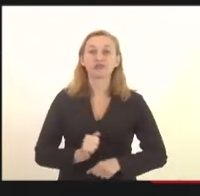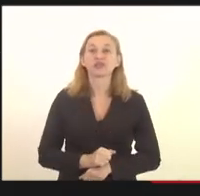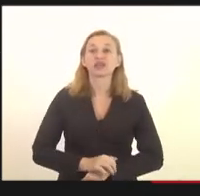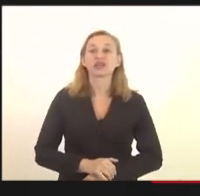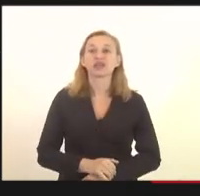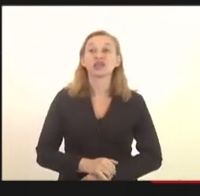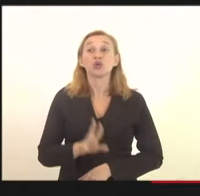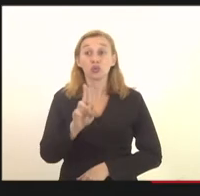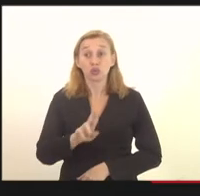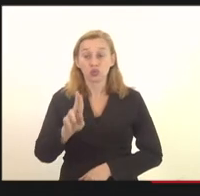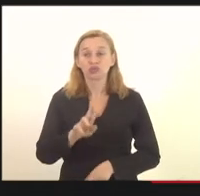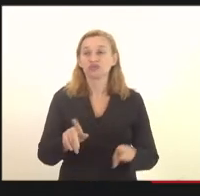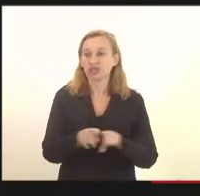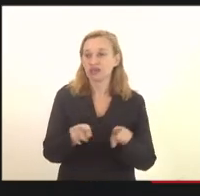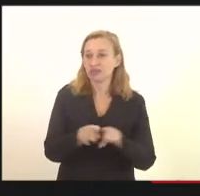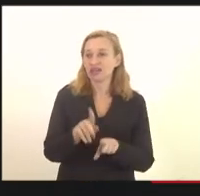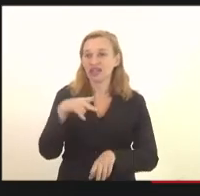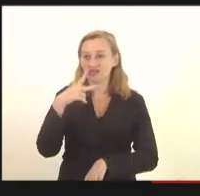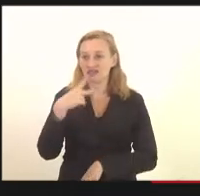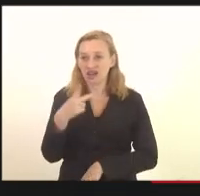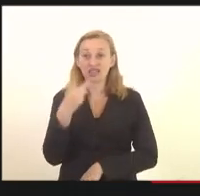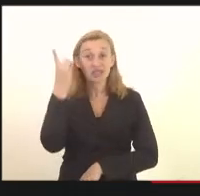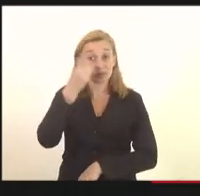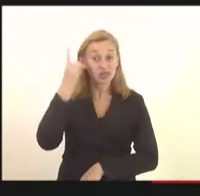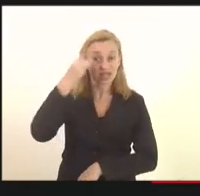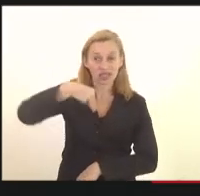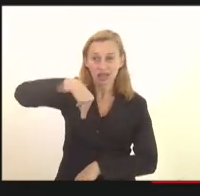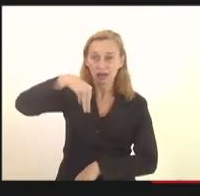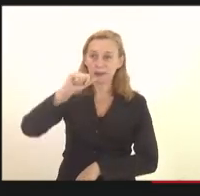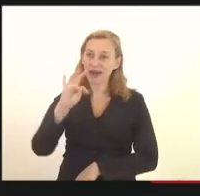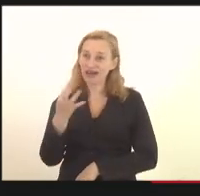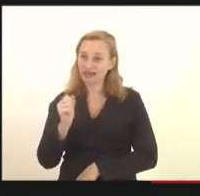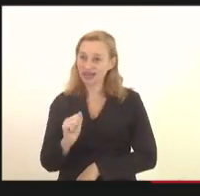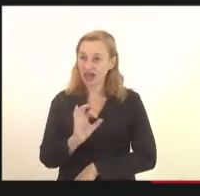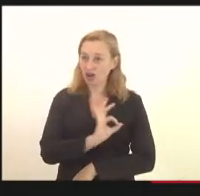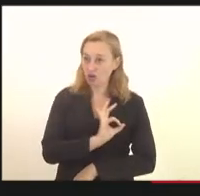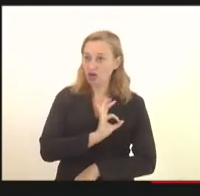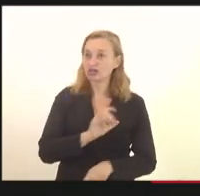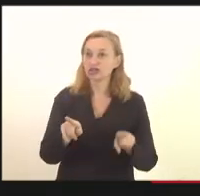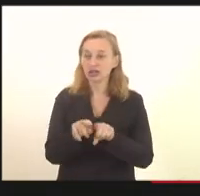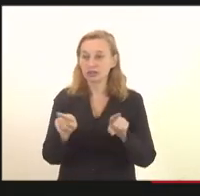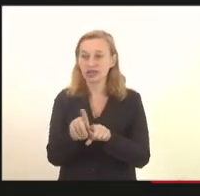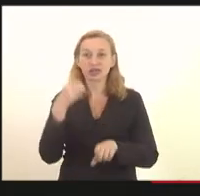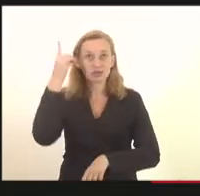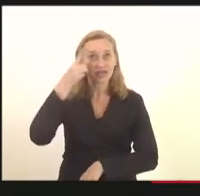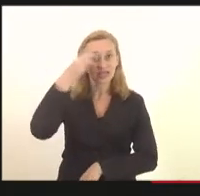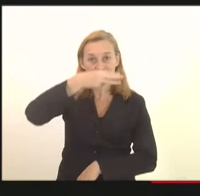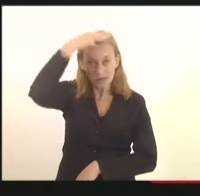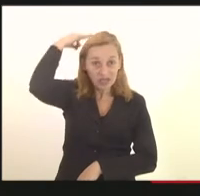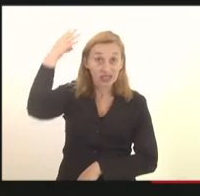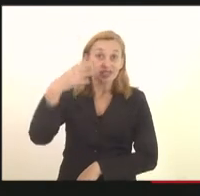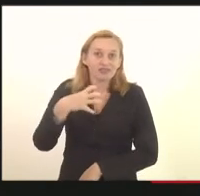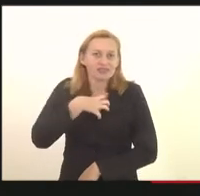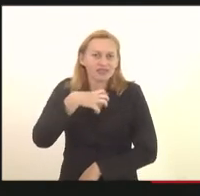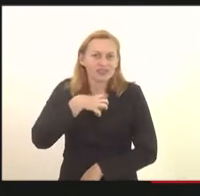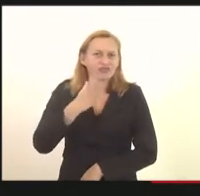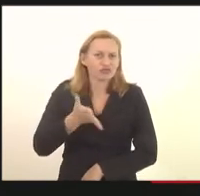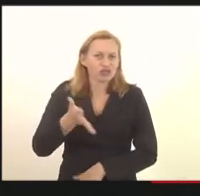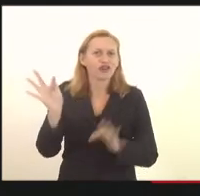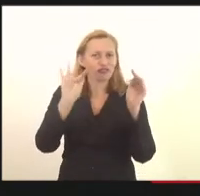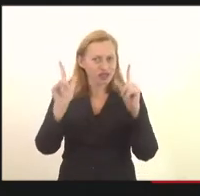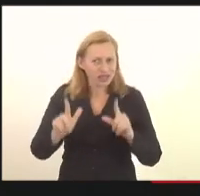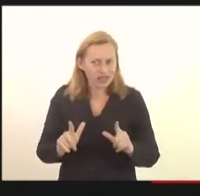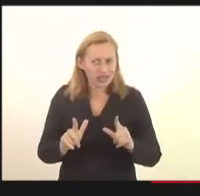fazendo uso também das palavras da deputada Marta Rocha e deputado Márcio, também me sinto contemplada,